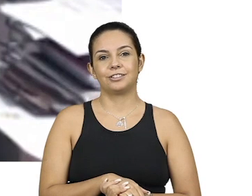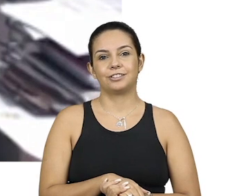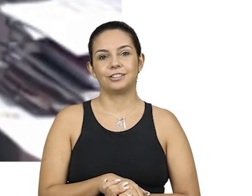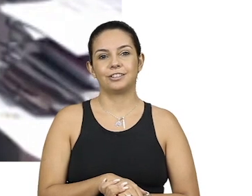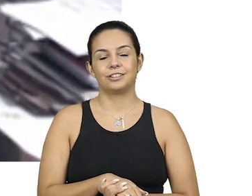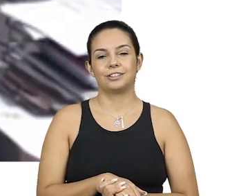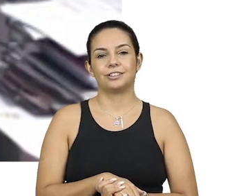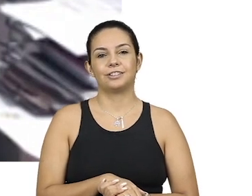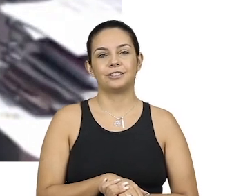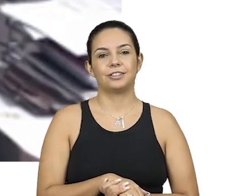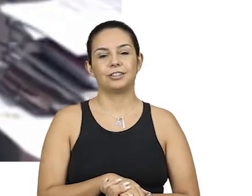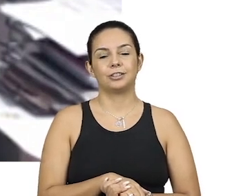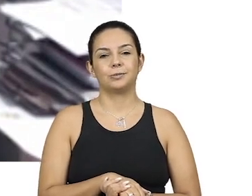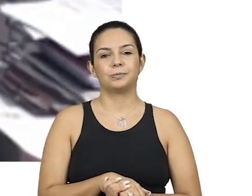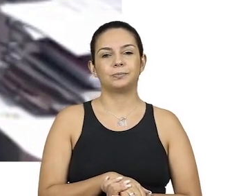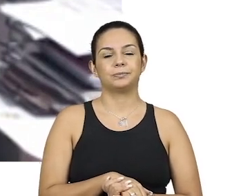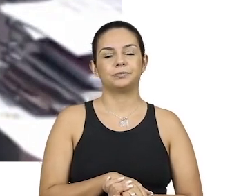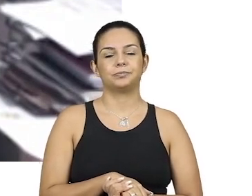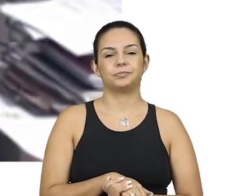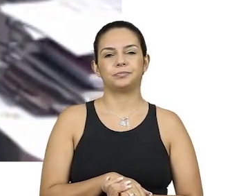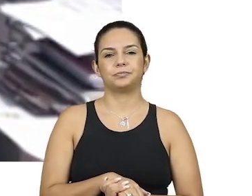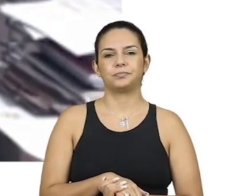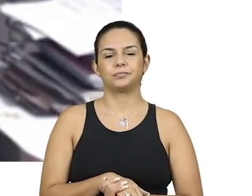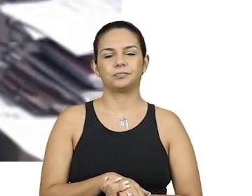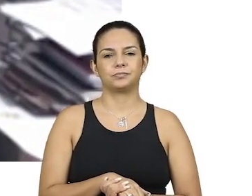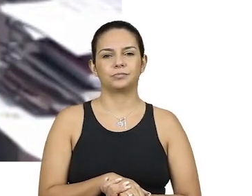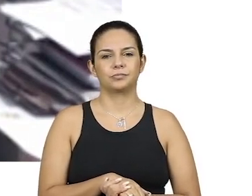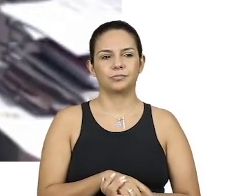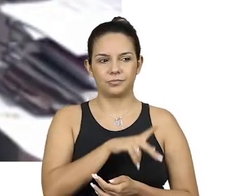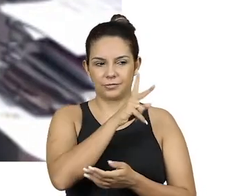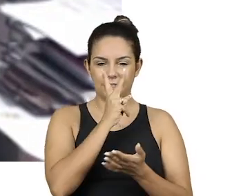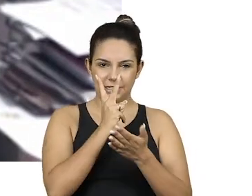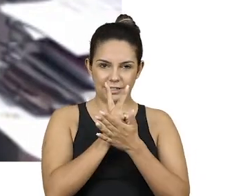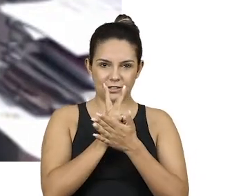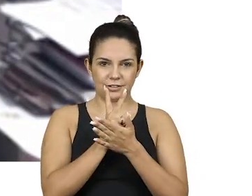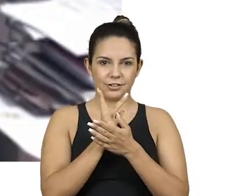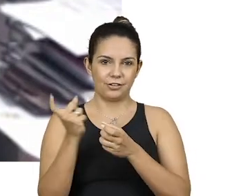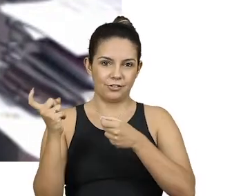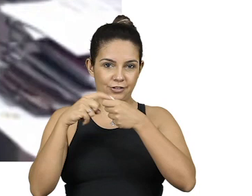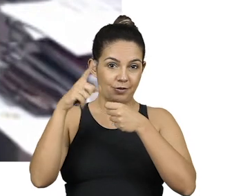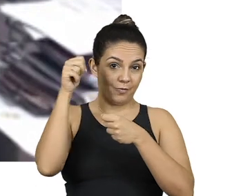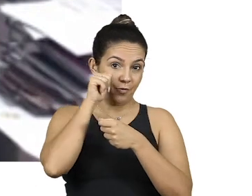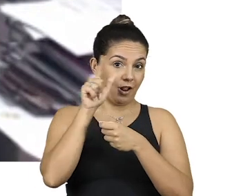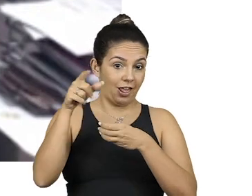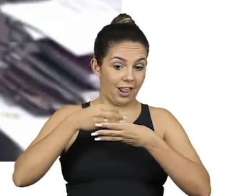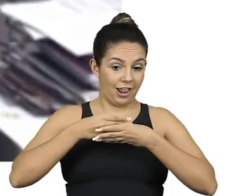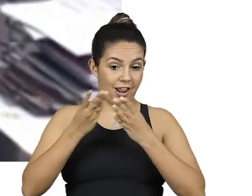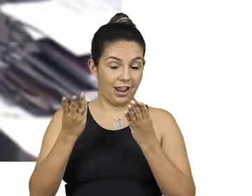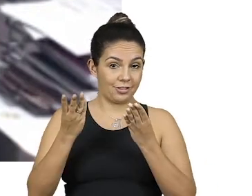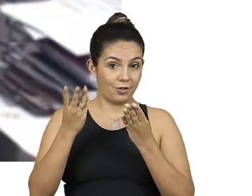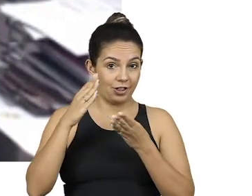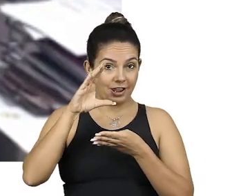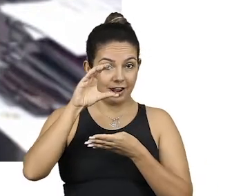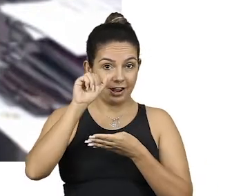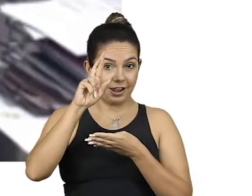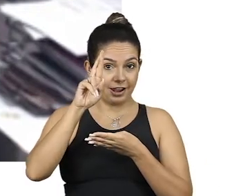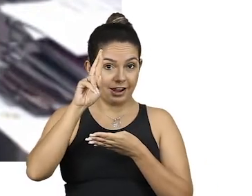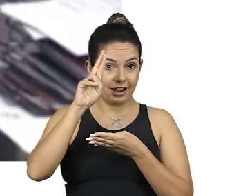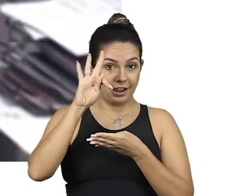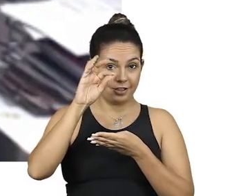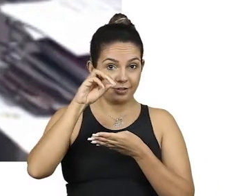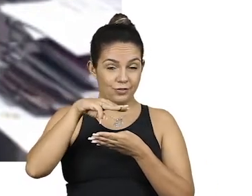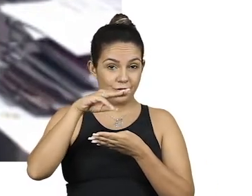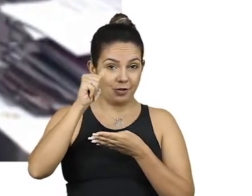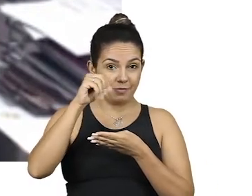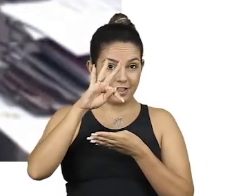Fernandona Montenegro, e ela sempre voltou àquela cartomante. Era no